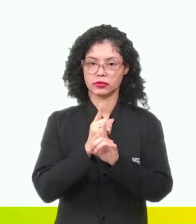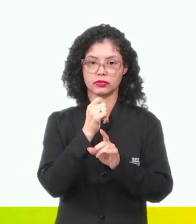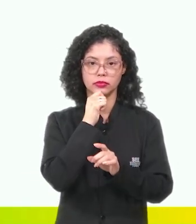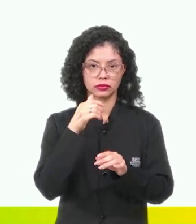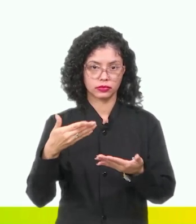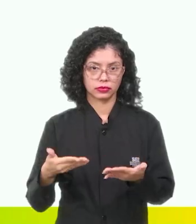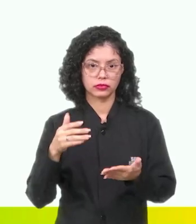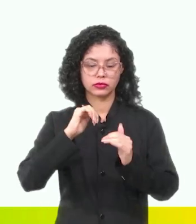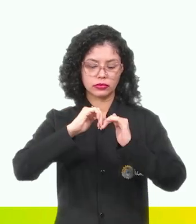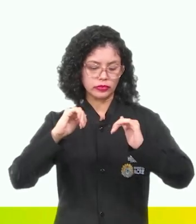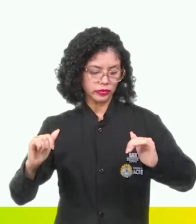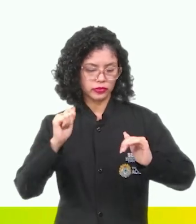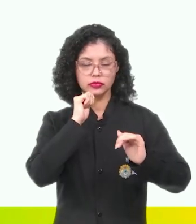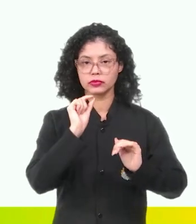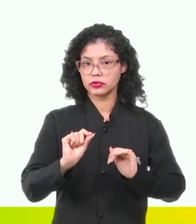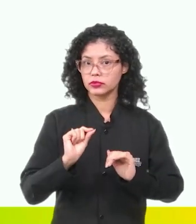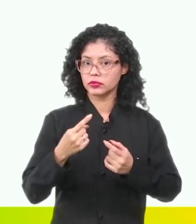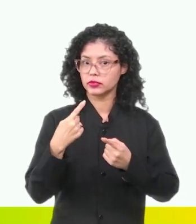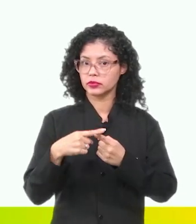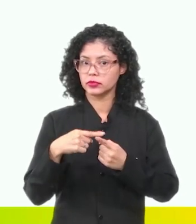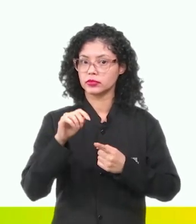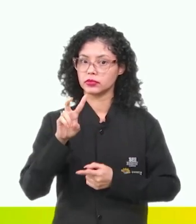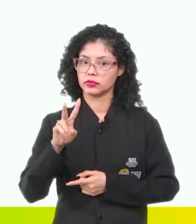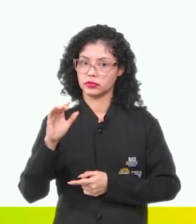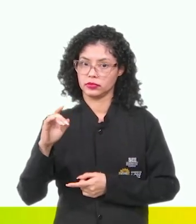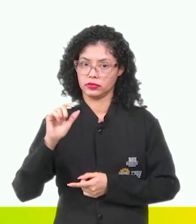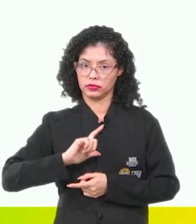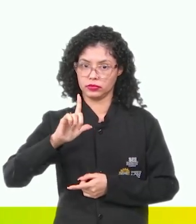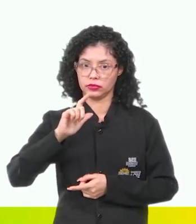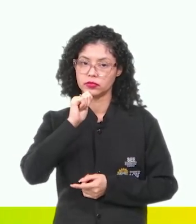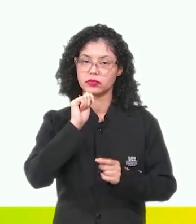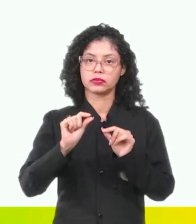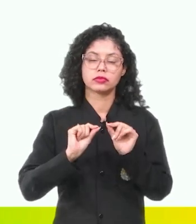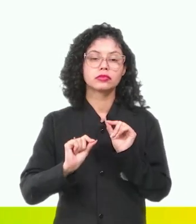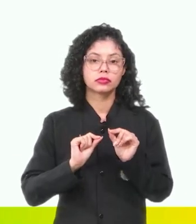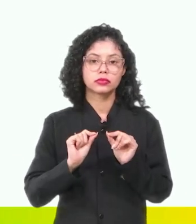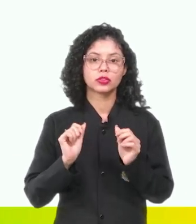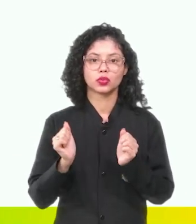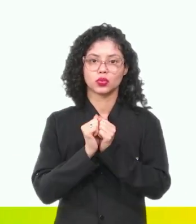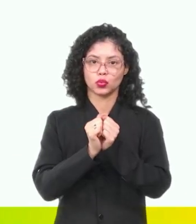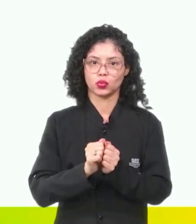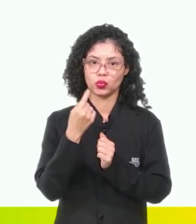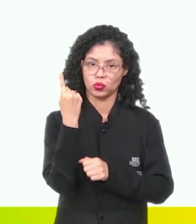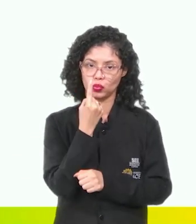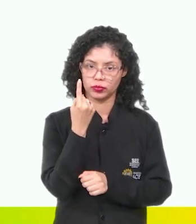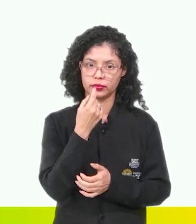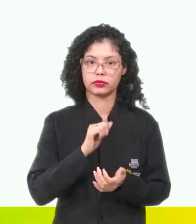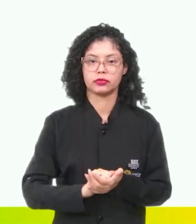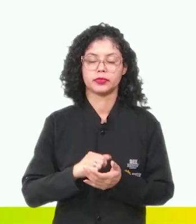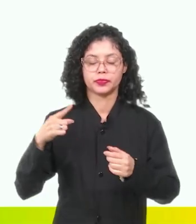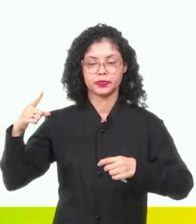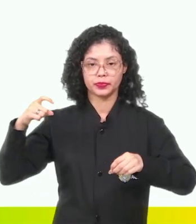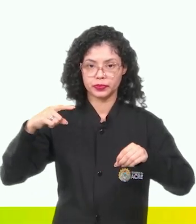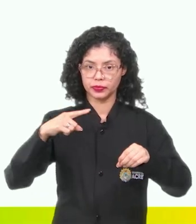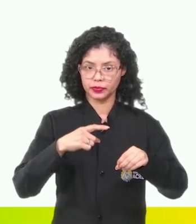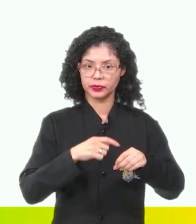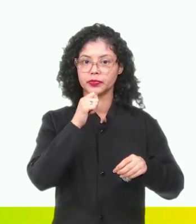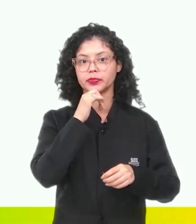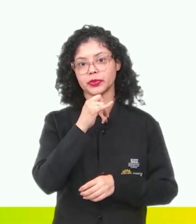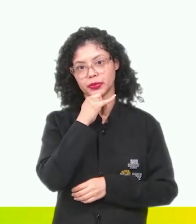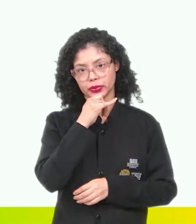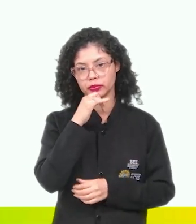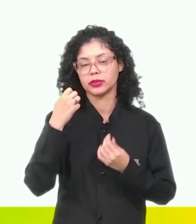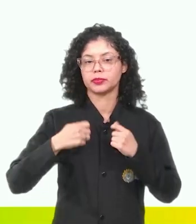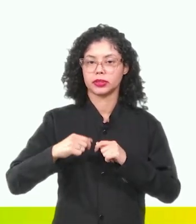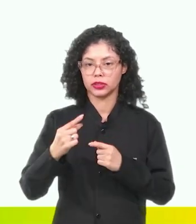a senhora está separando? Porque o Vzão, pessoal, ele tem que estar em um gameta, por exemplo, no espermatozoide. O Vzinho, ele tem que